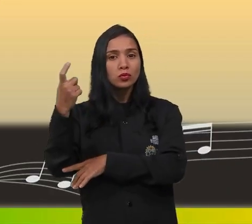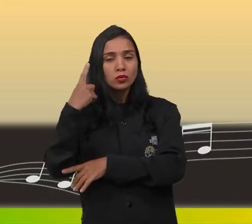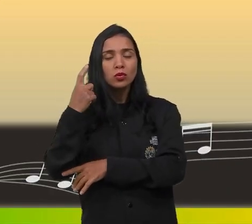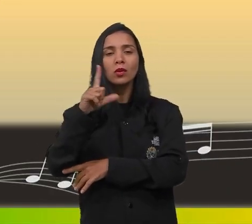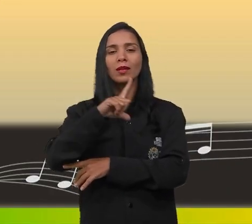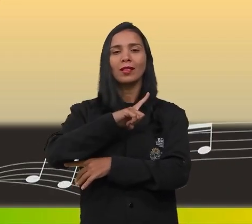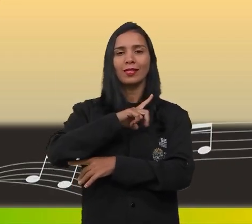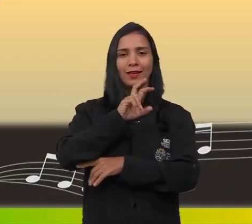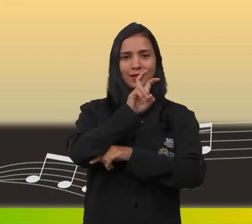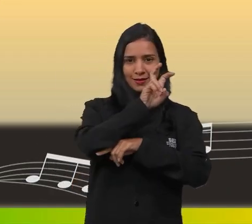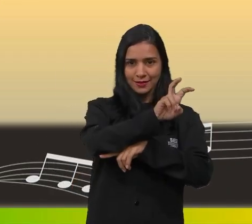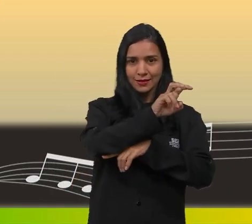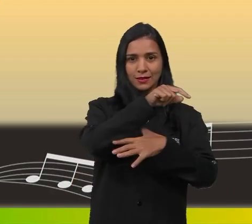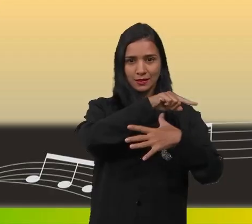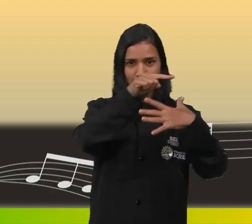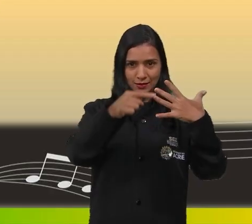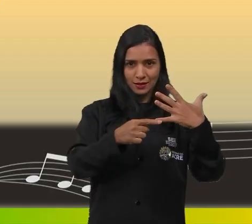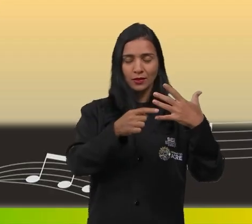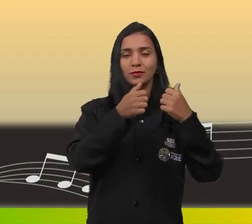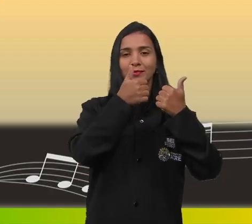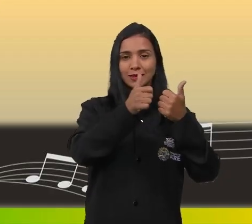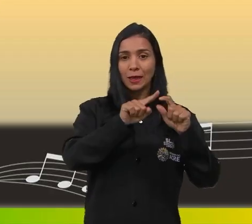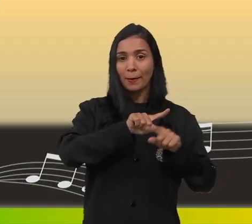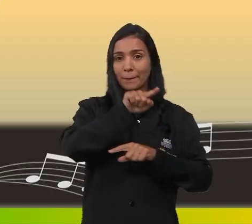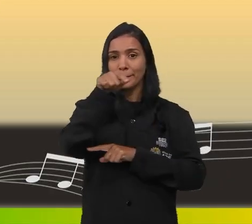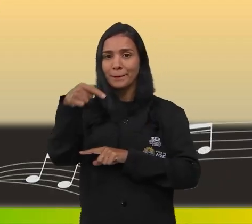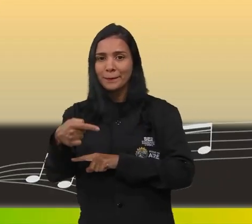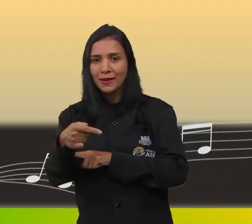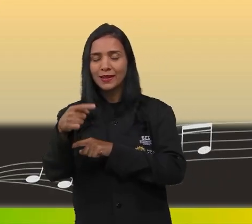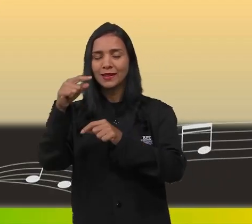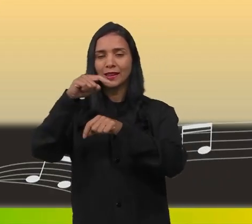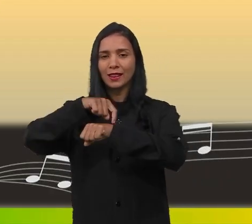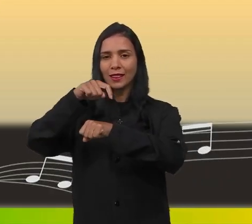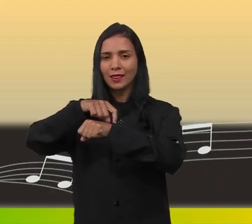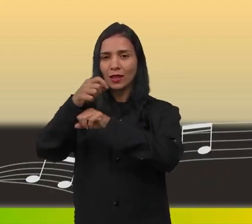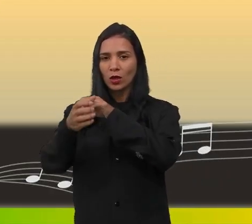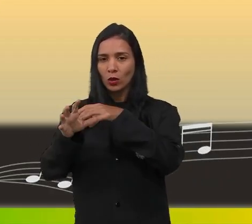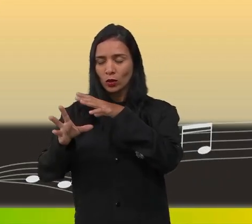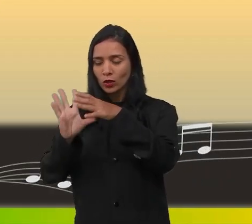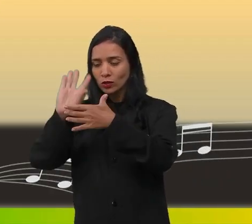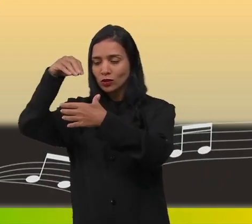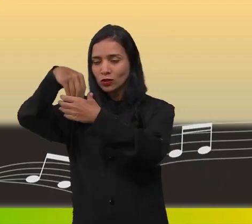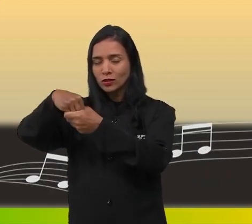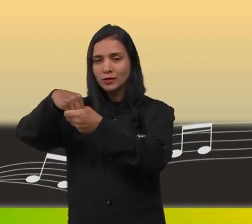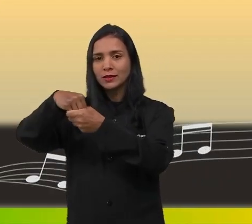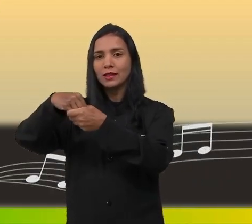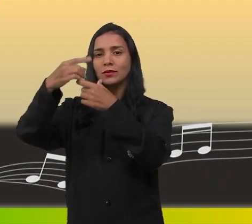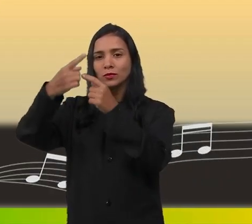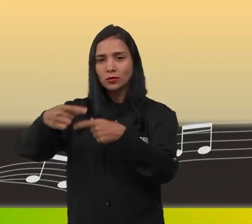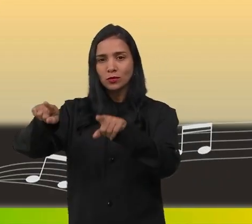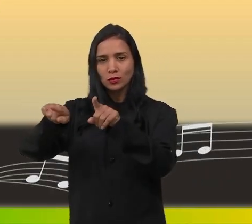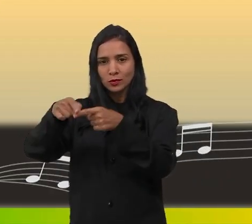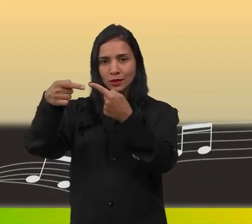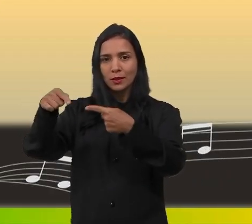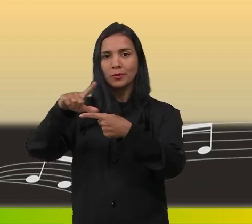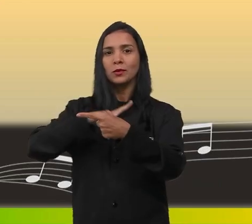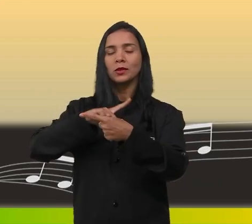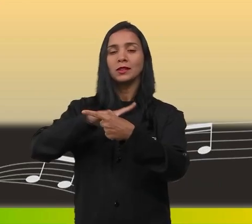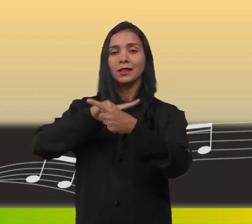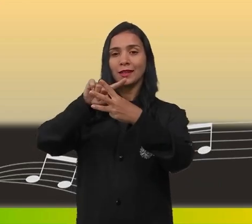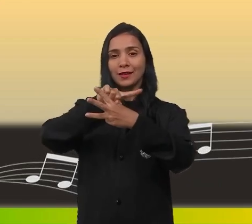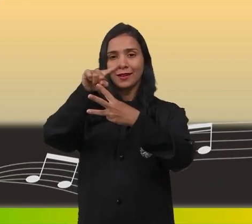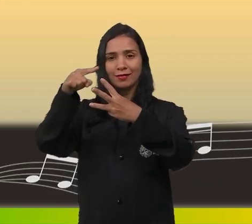5 elementos. E aí a gente vem para a composição musical. A composição musical, ela já trabalha com essa questão